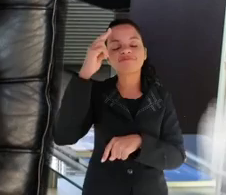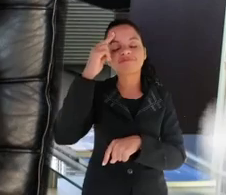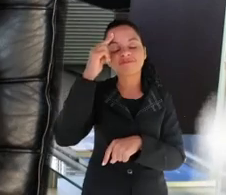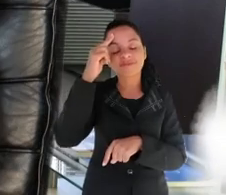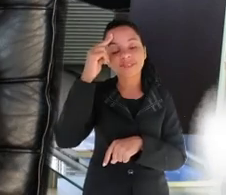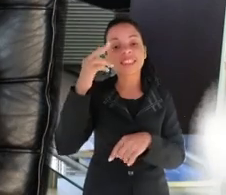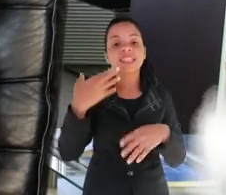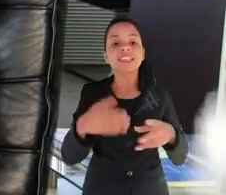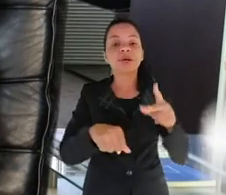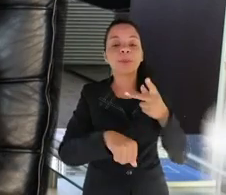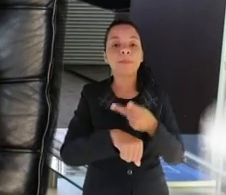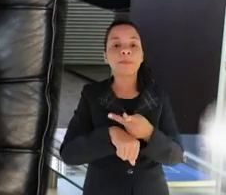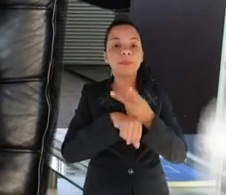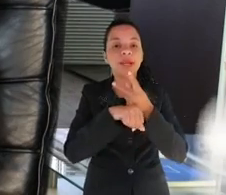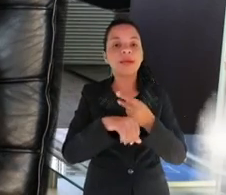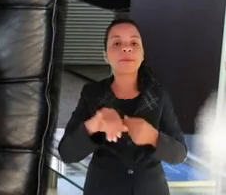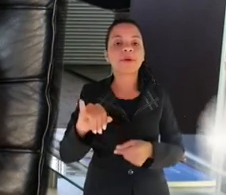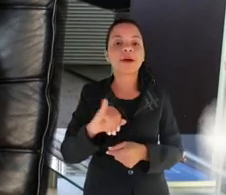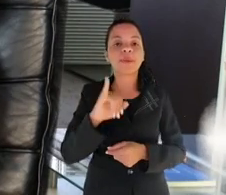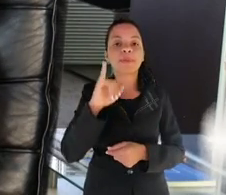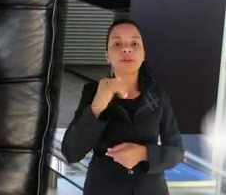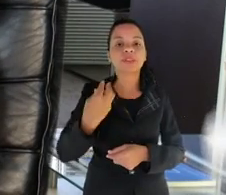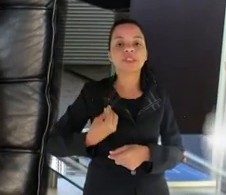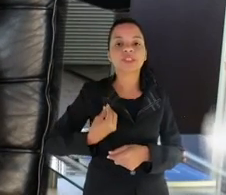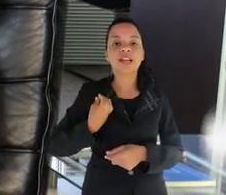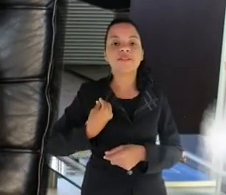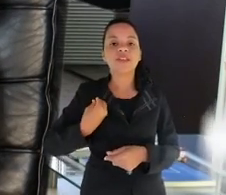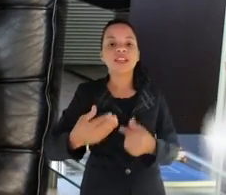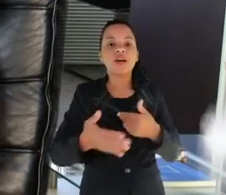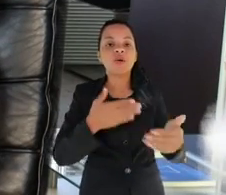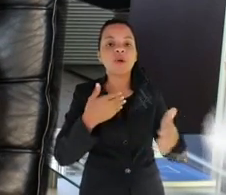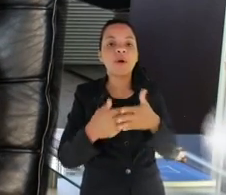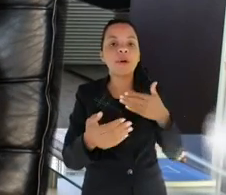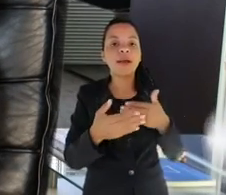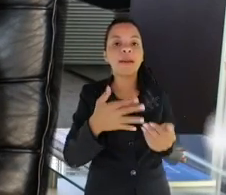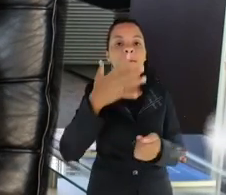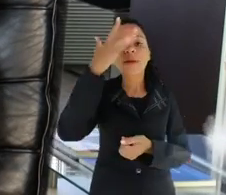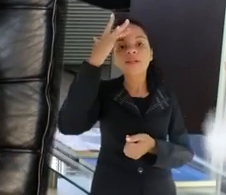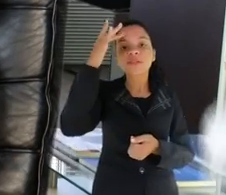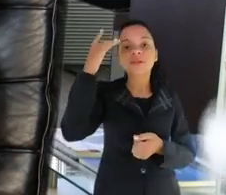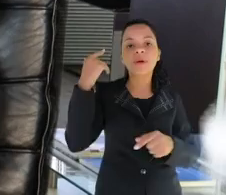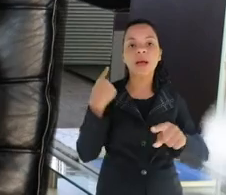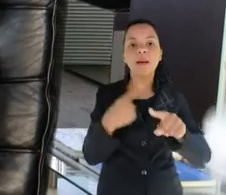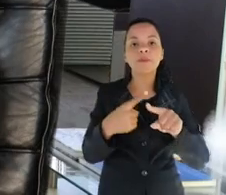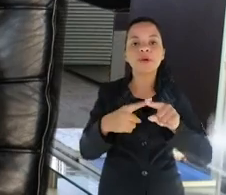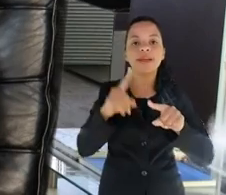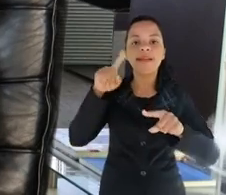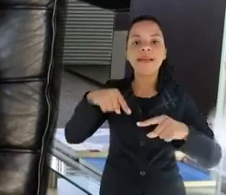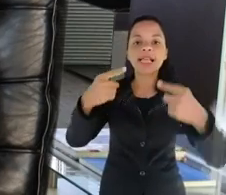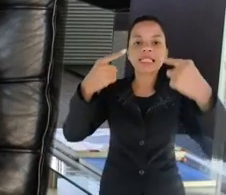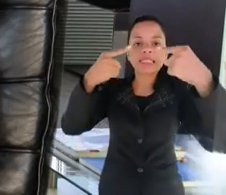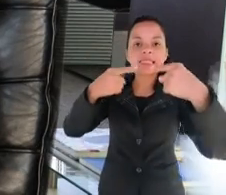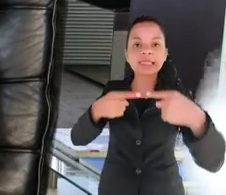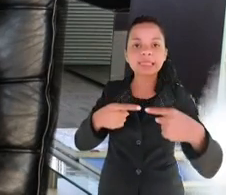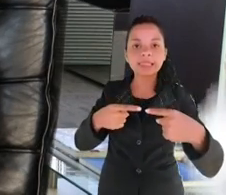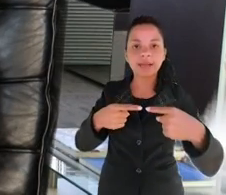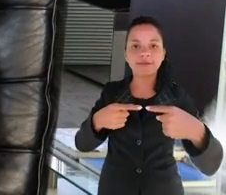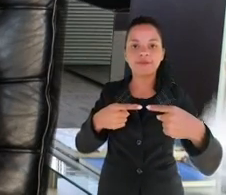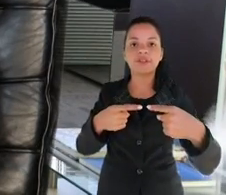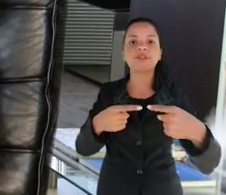de quaisquer pessoas, porque é um impulso a mais, é um desafio a continuar